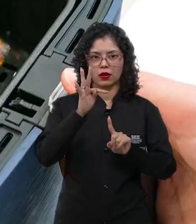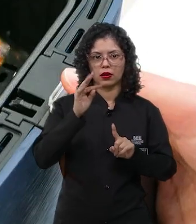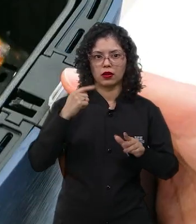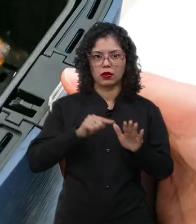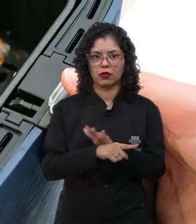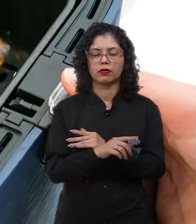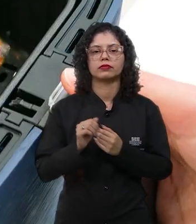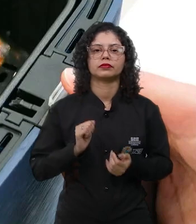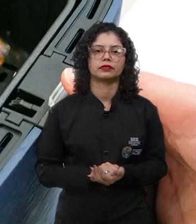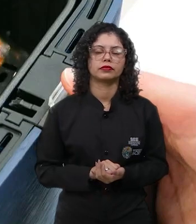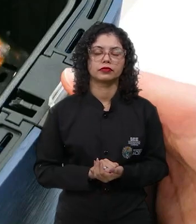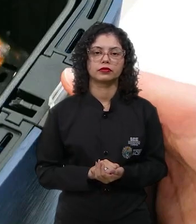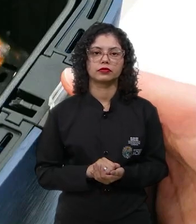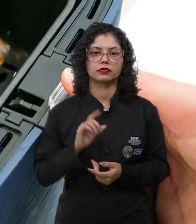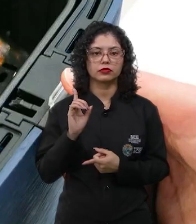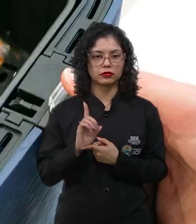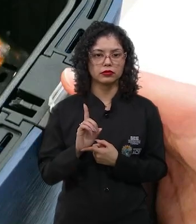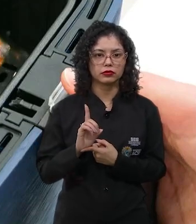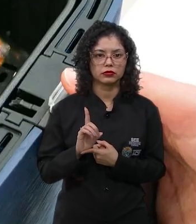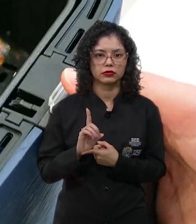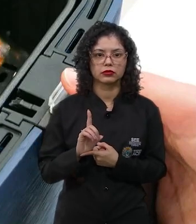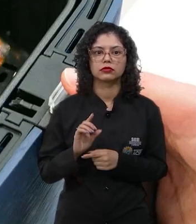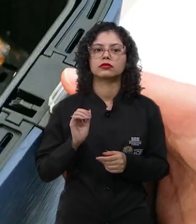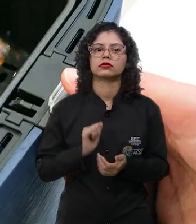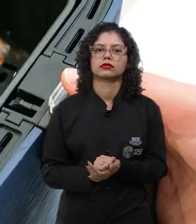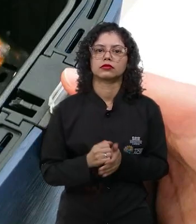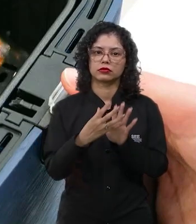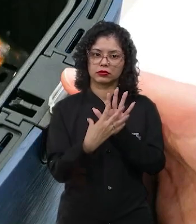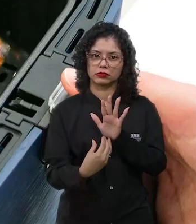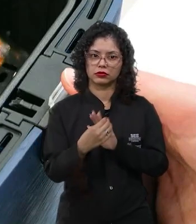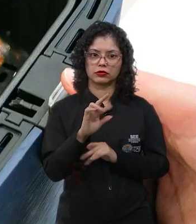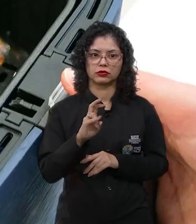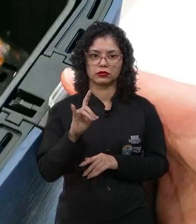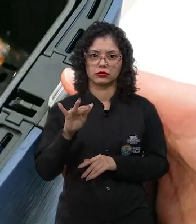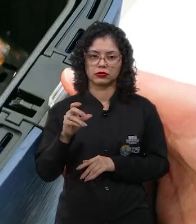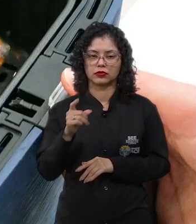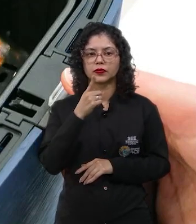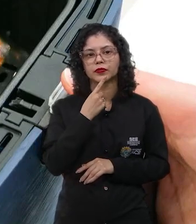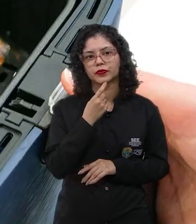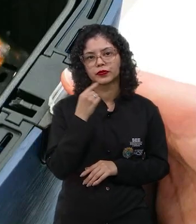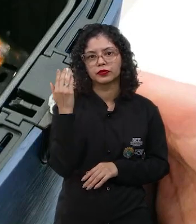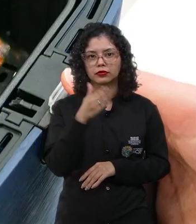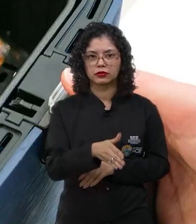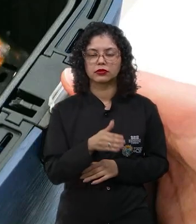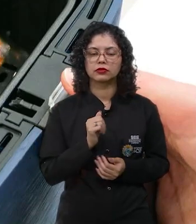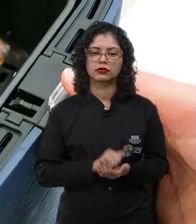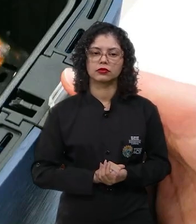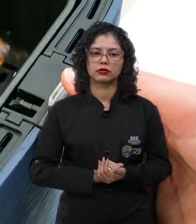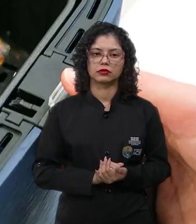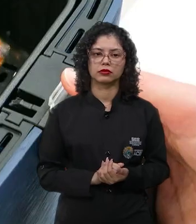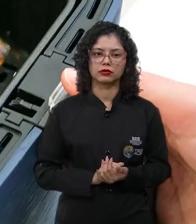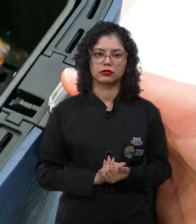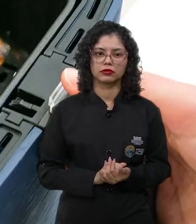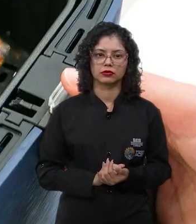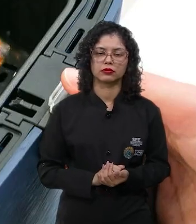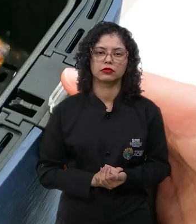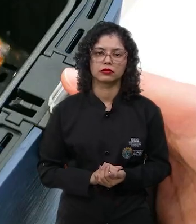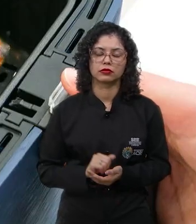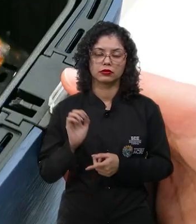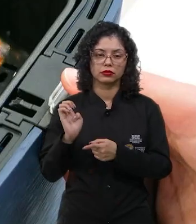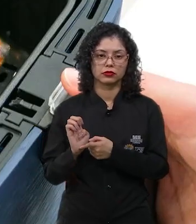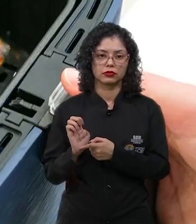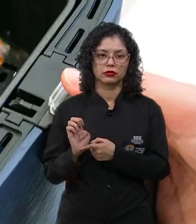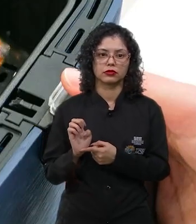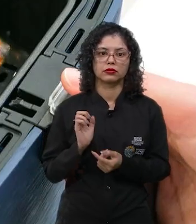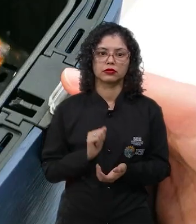interna. Alternativa D, emissão de radiação infravermelha direta sobre o alimento. Alternativa